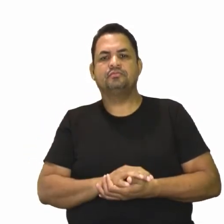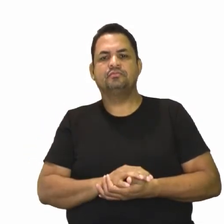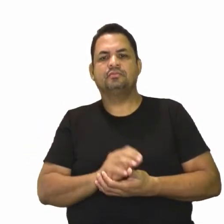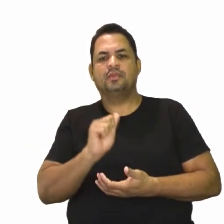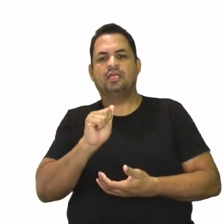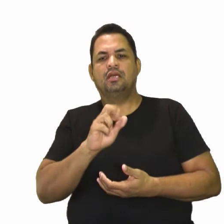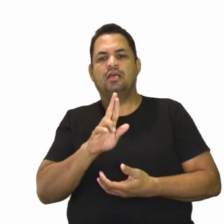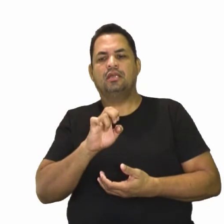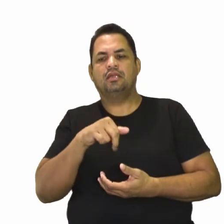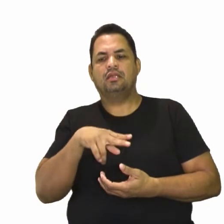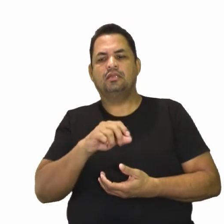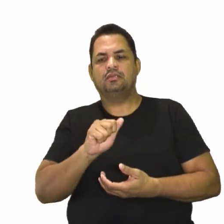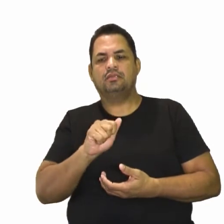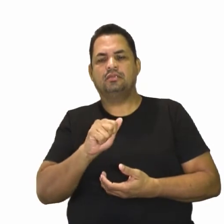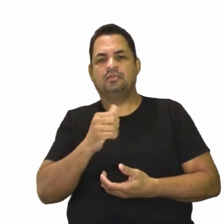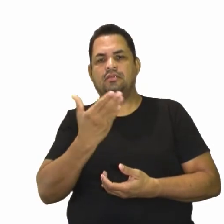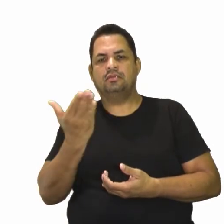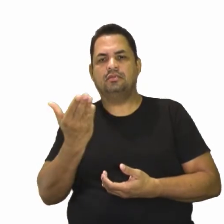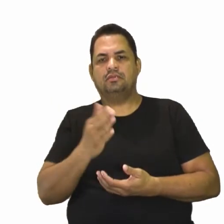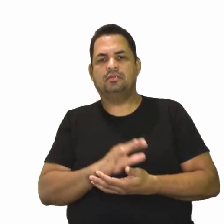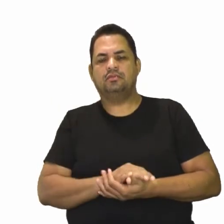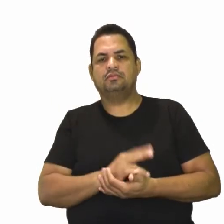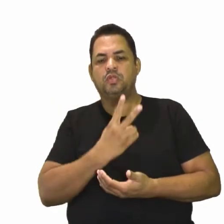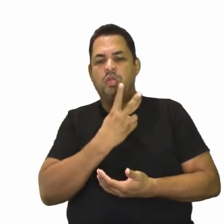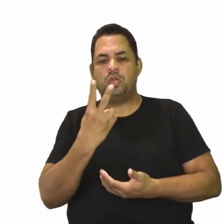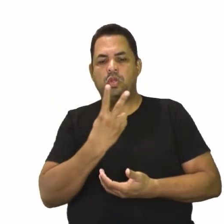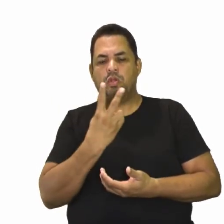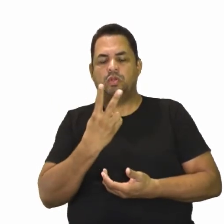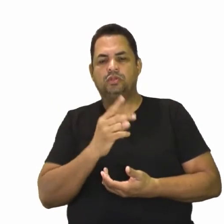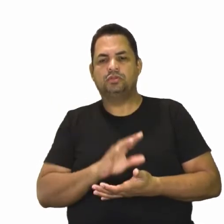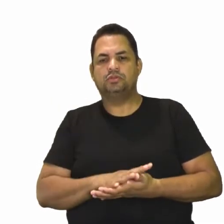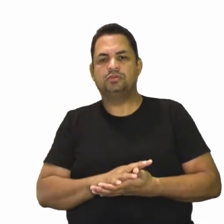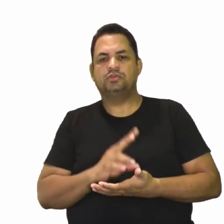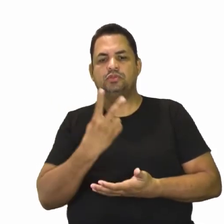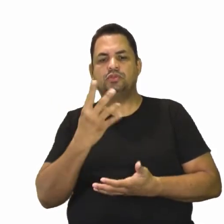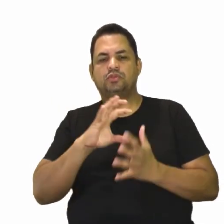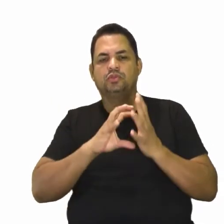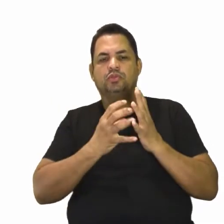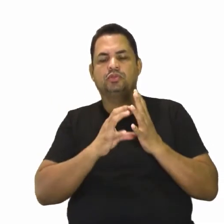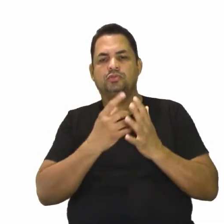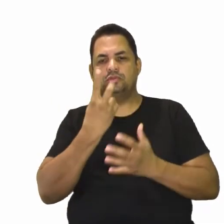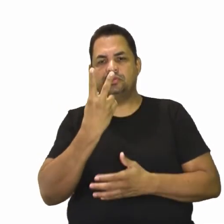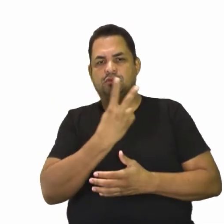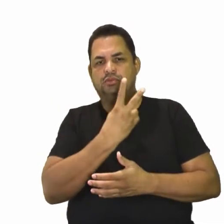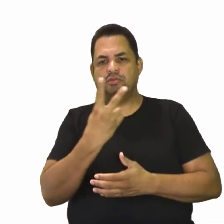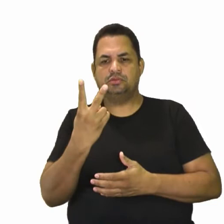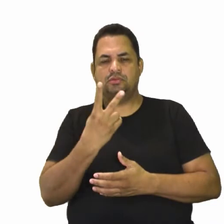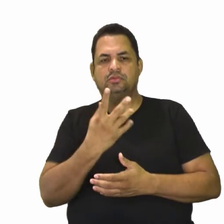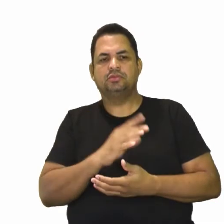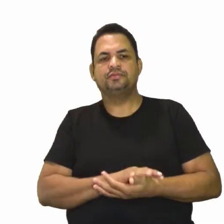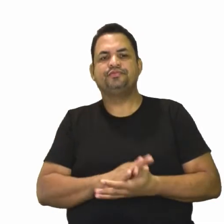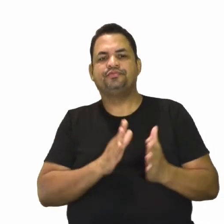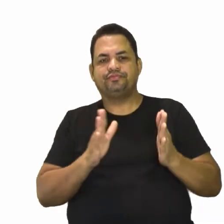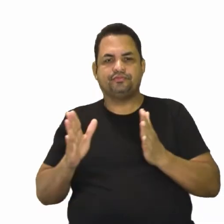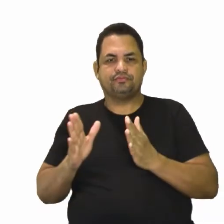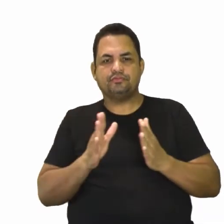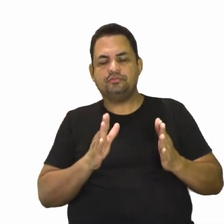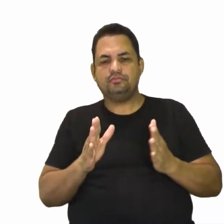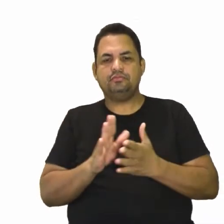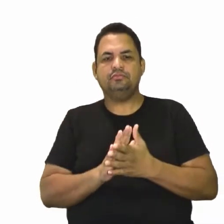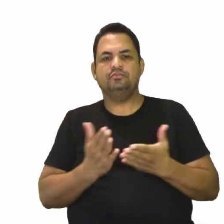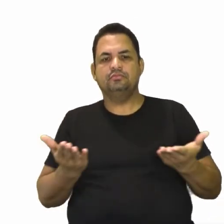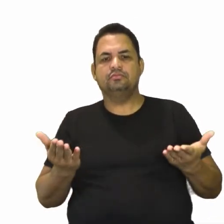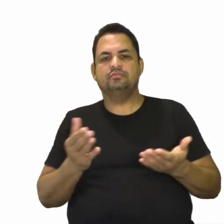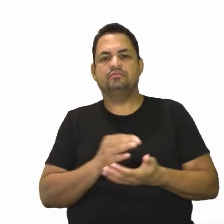a Arena. O MDB e a Arena eram os dois partidos que existiam